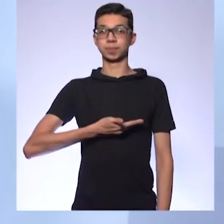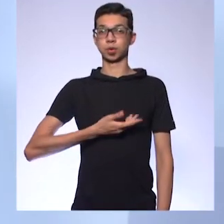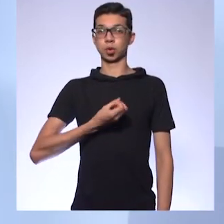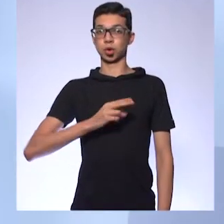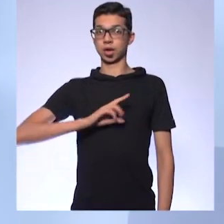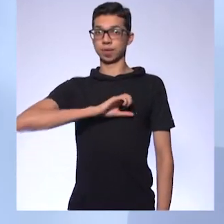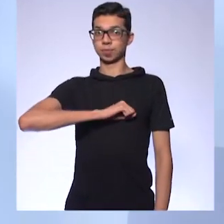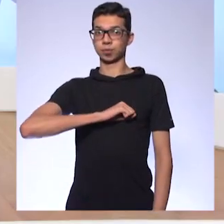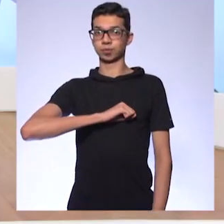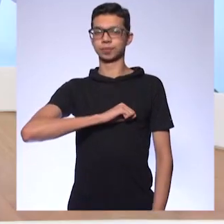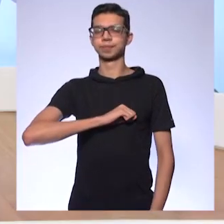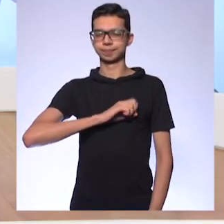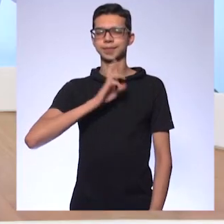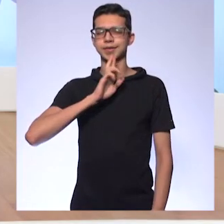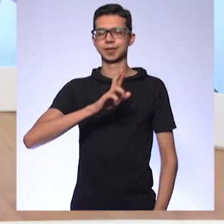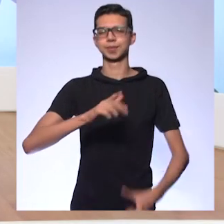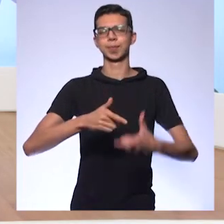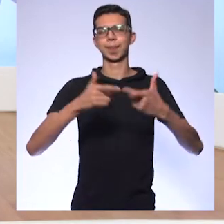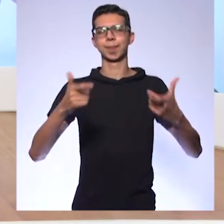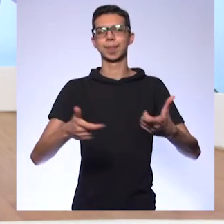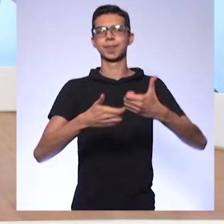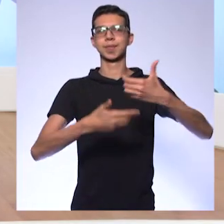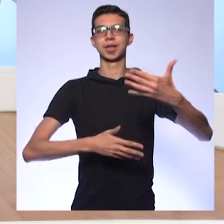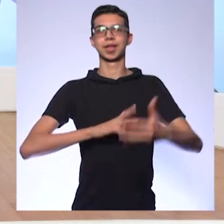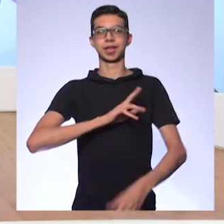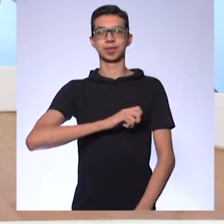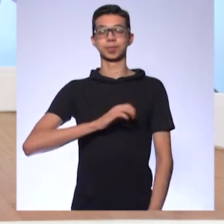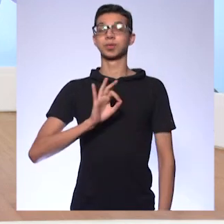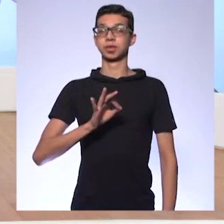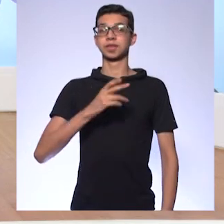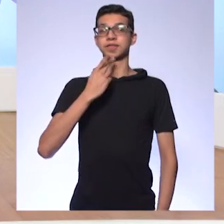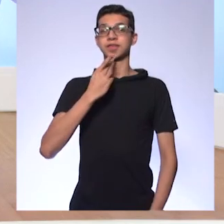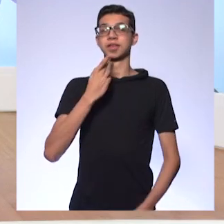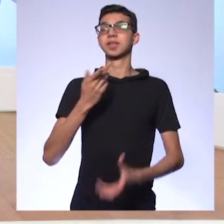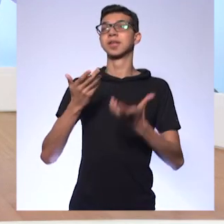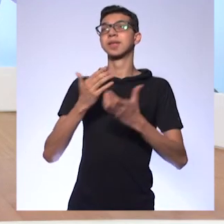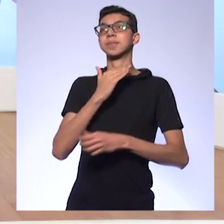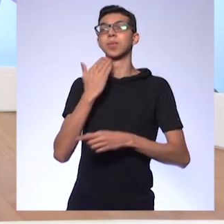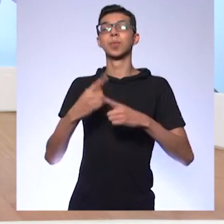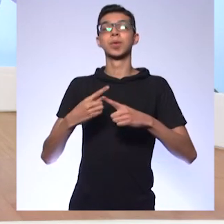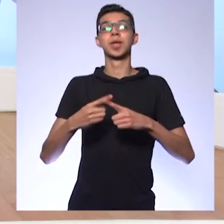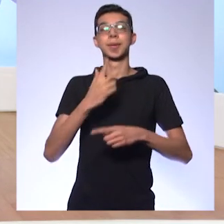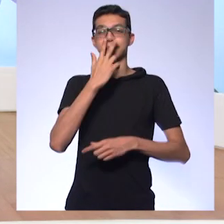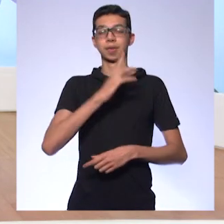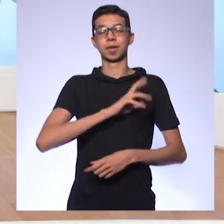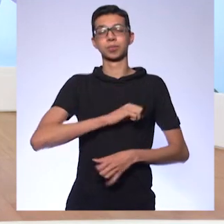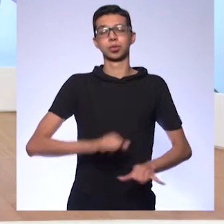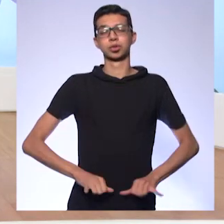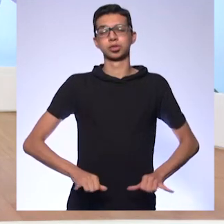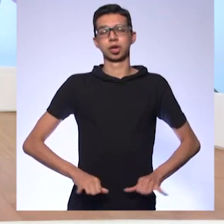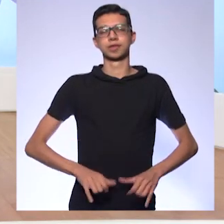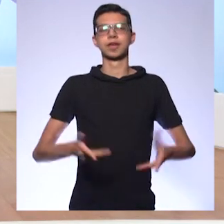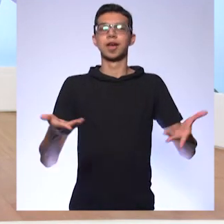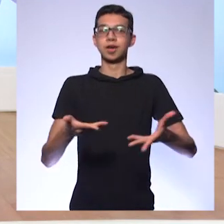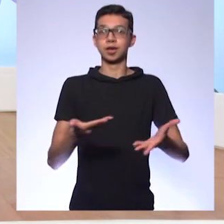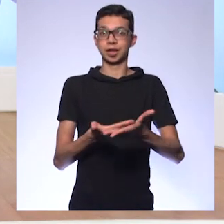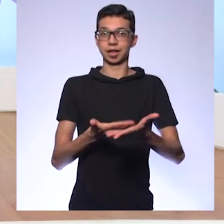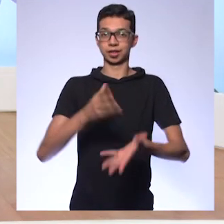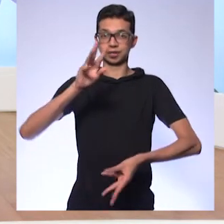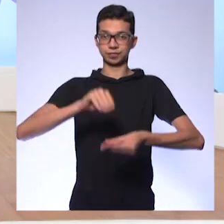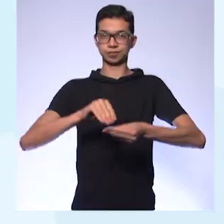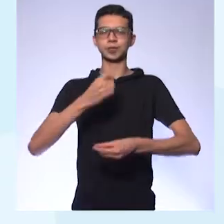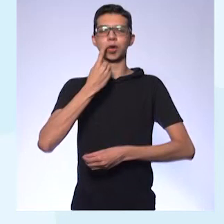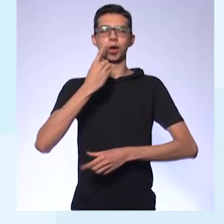amor aqui. Amor? É isso mesmo, dá-de-me a morte, essa coita de amor, este sofrimento. Então, para terminar a aula, olha só, na